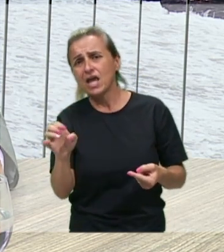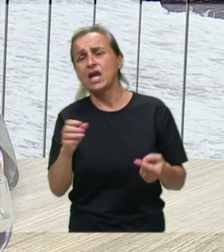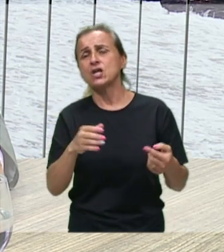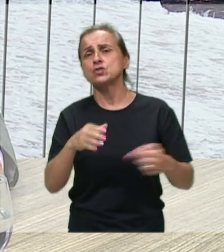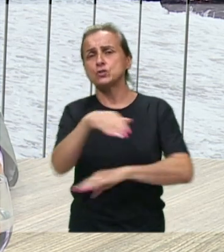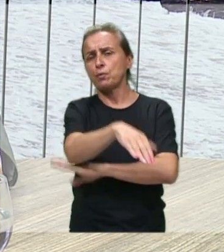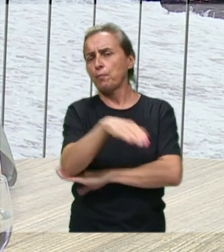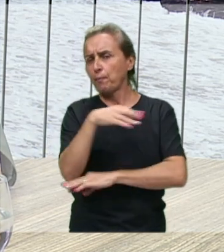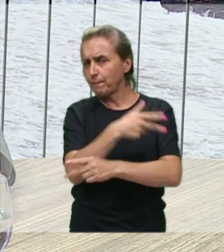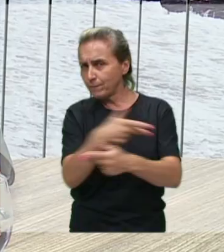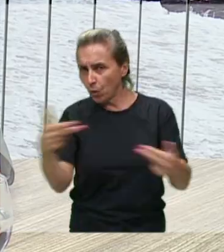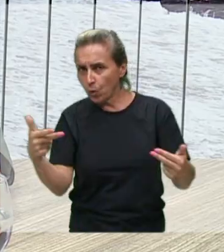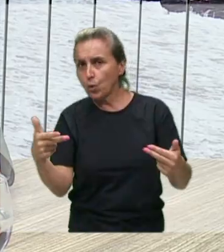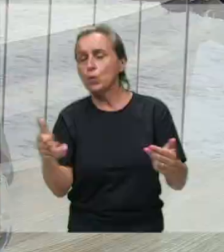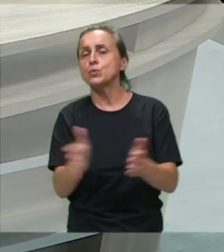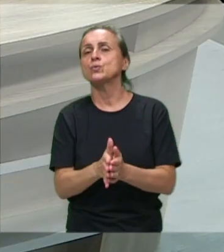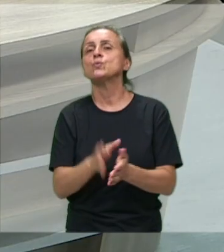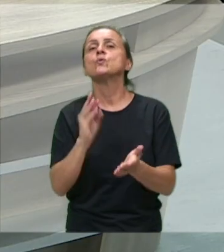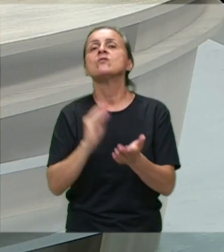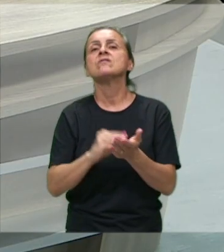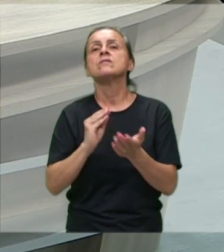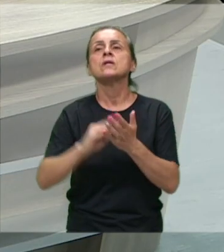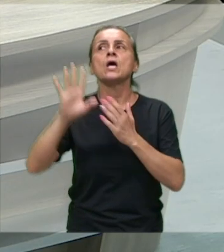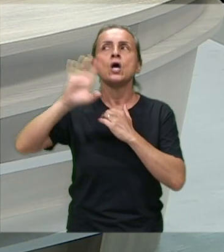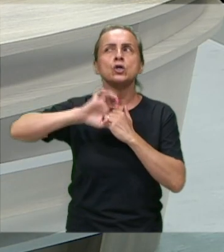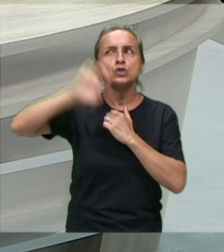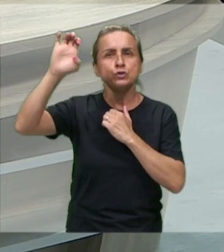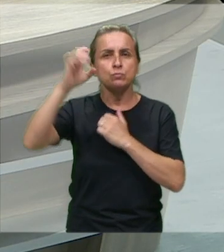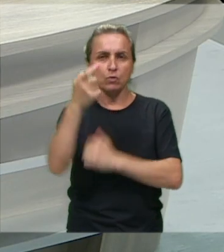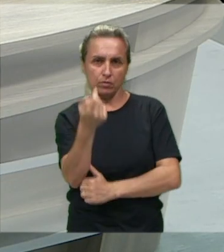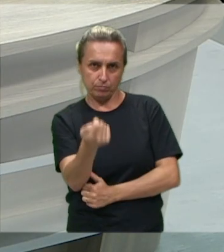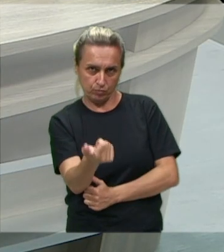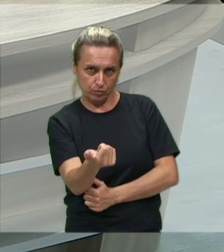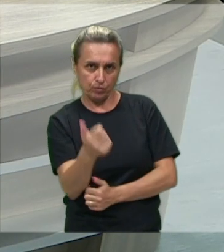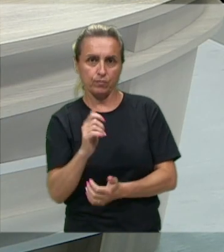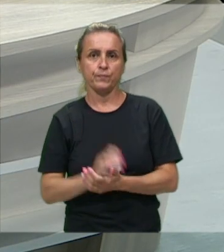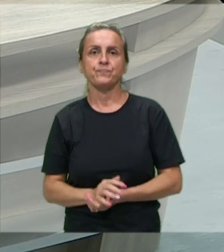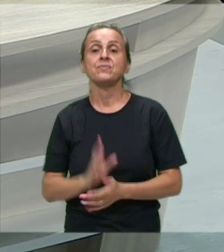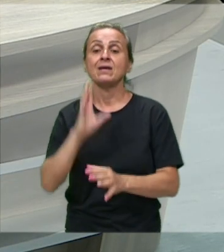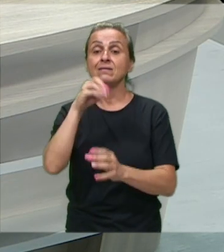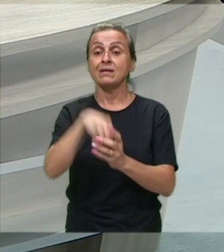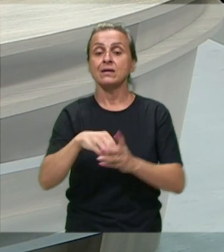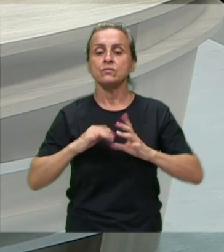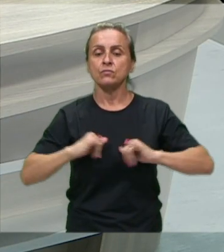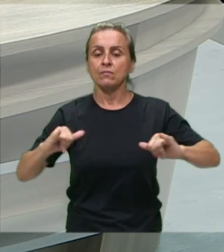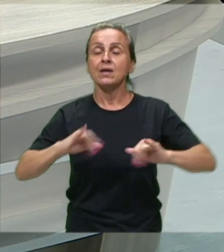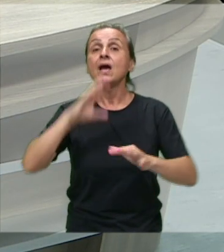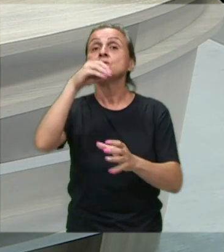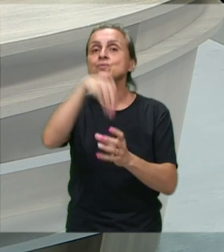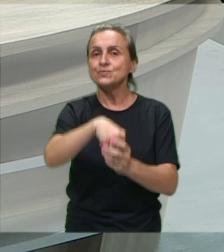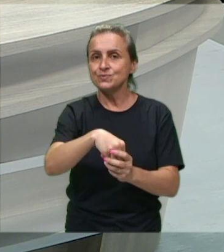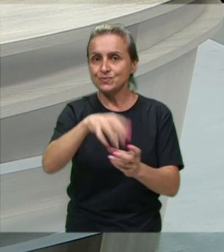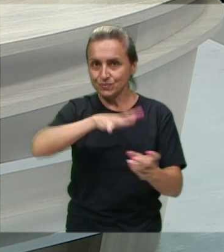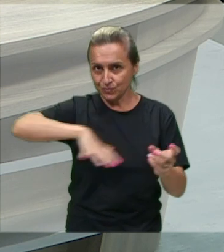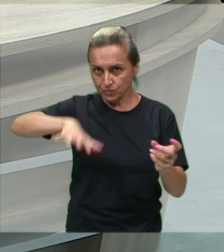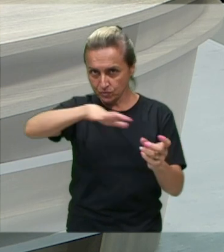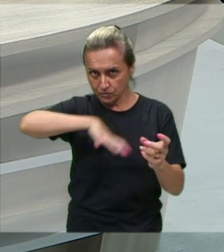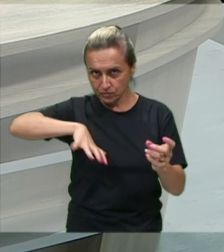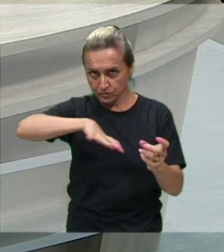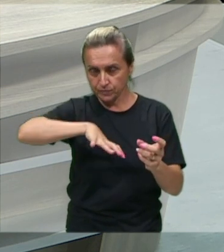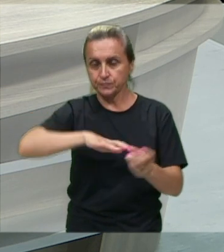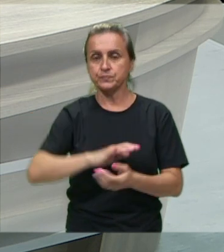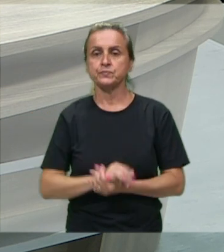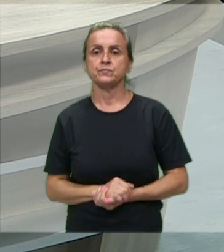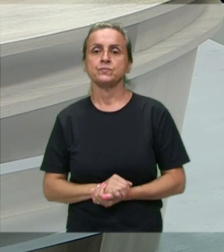está se exportando muito. Então está no mercado interno. O mercado interno não está absorvendo. E hoje estão se